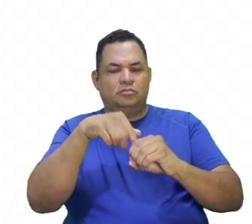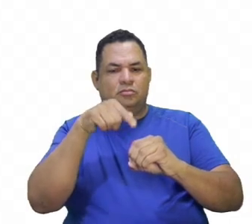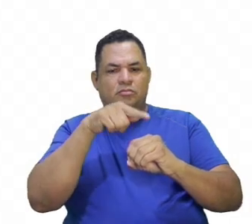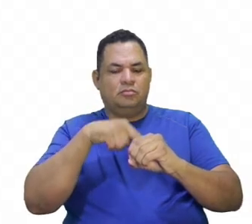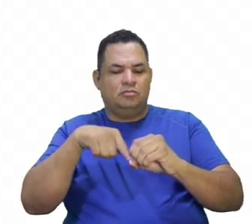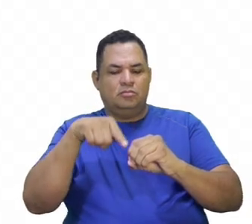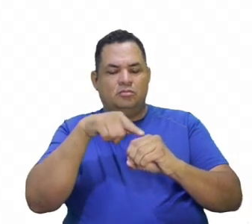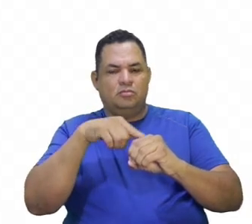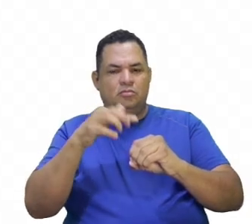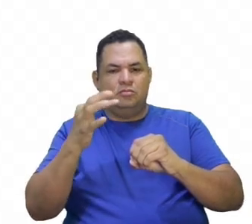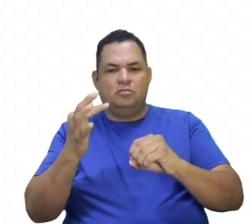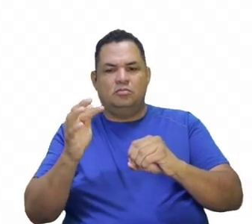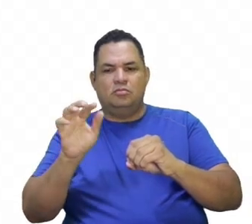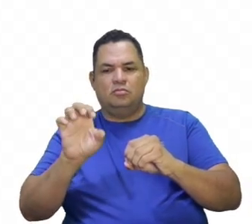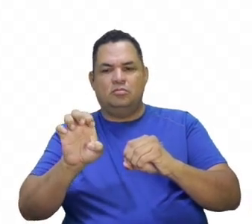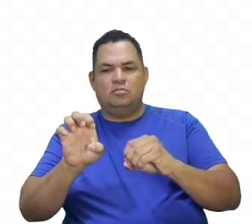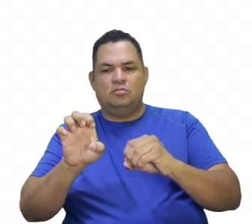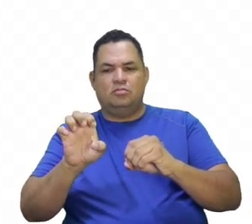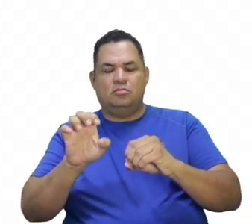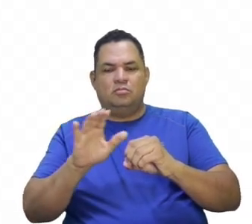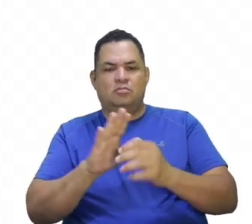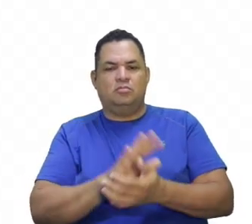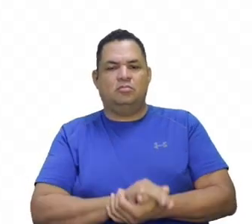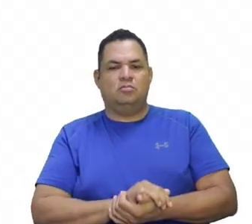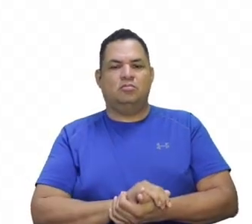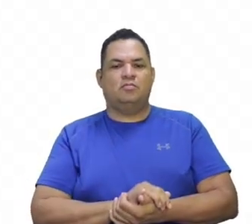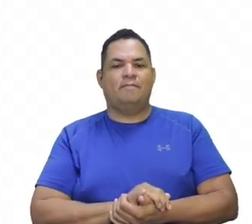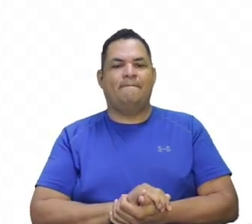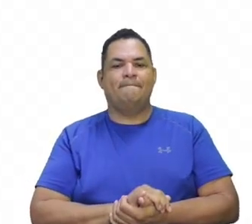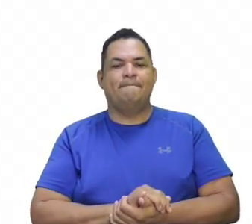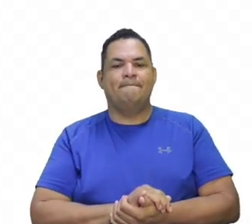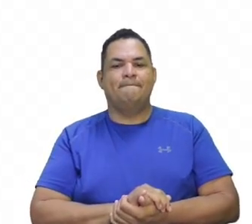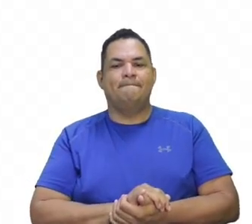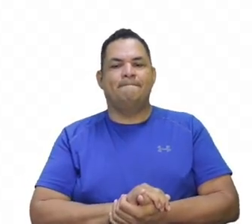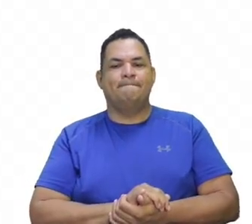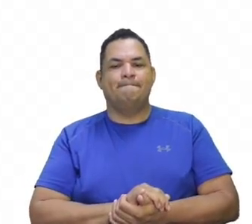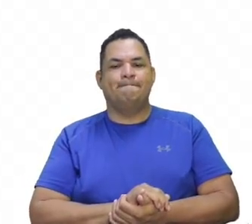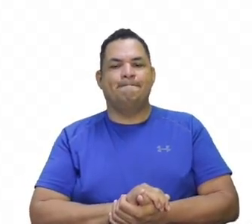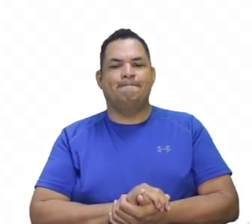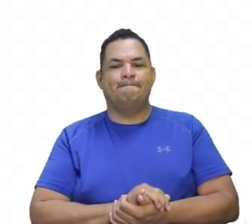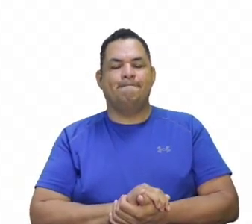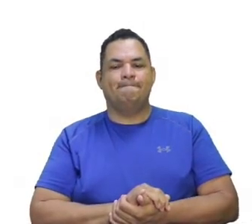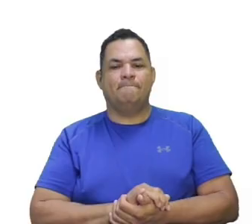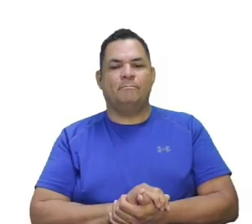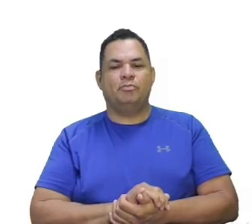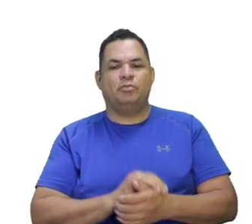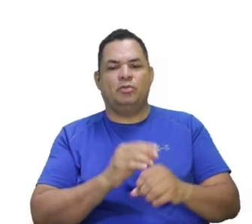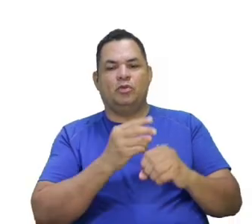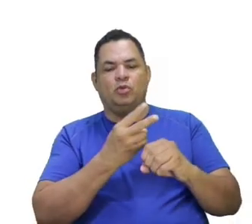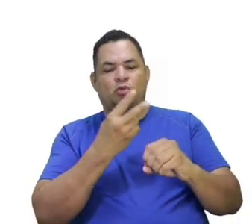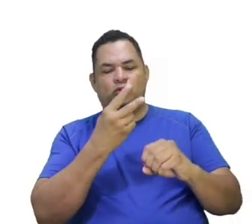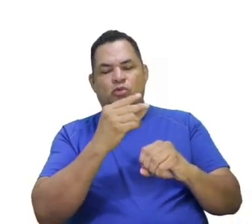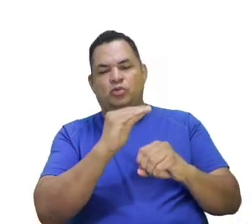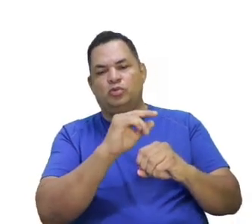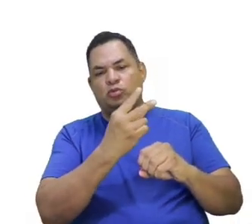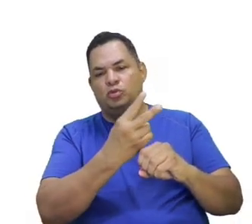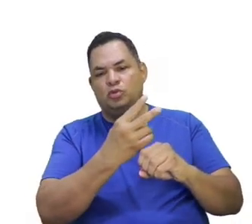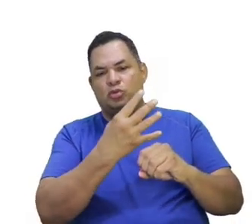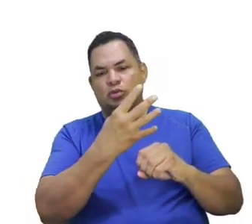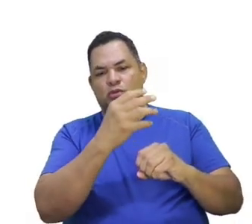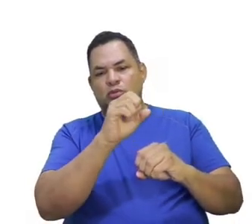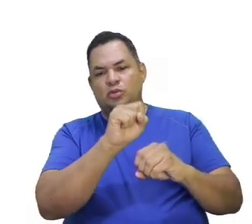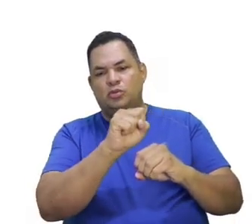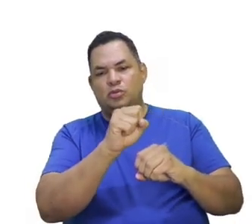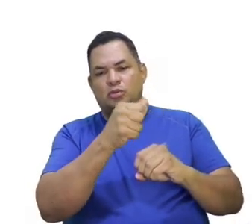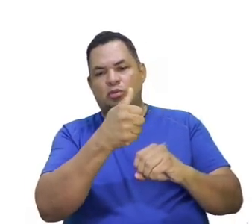Desse átomo de ferro neutro. Aqui na primeira camada 2 elétrons, na segunda 8 elétrons, na terceira